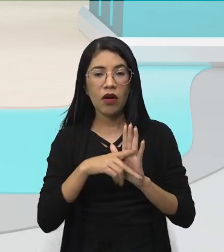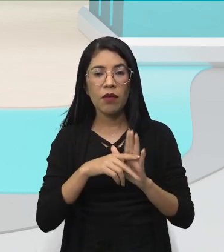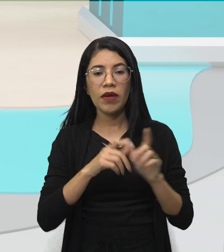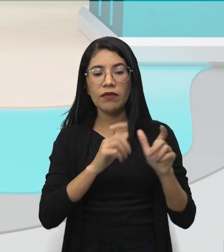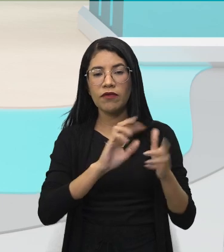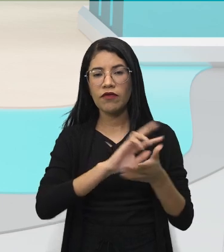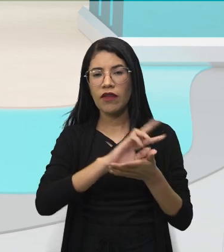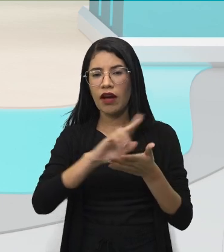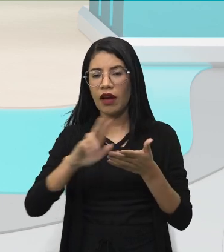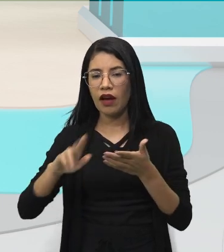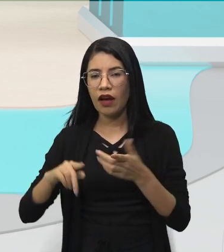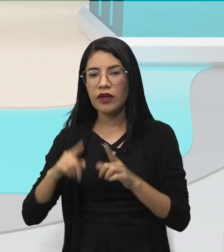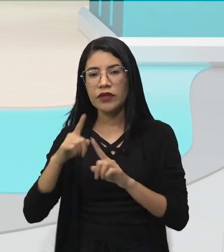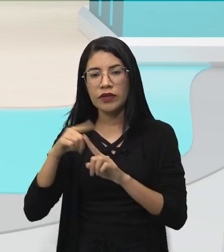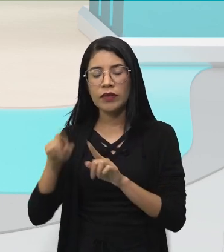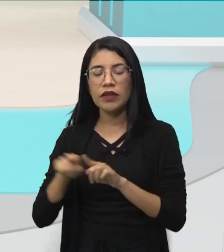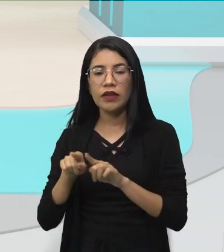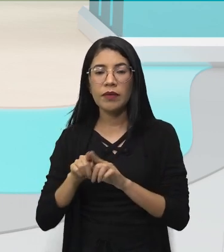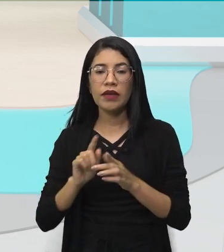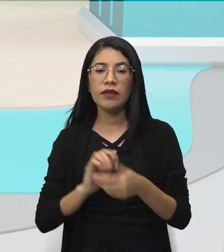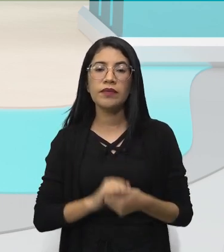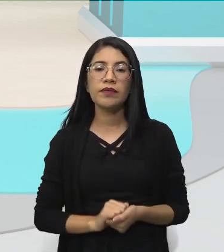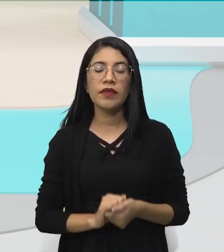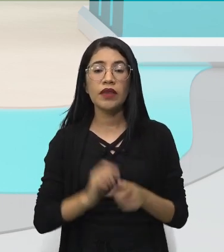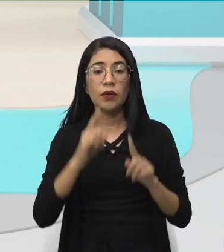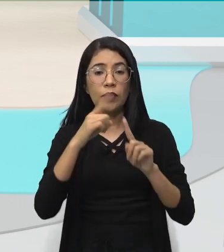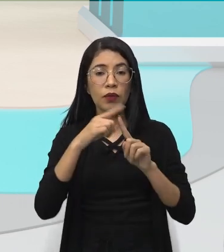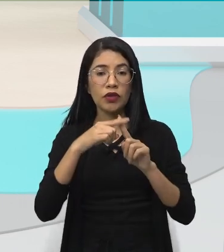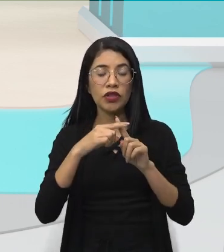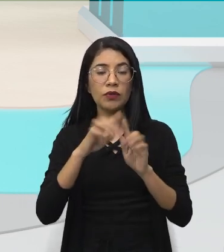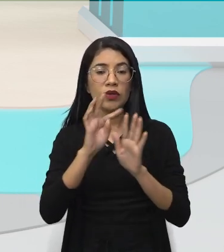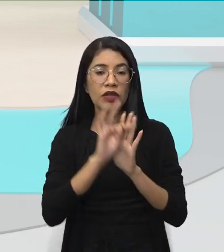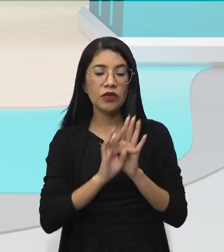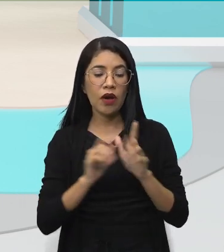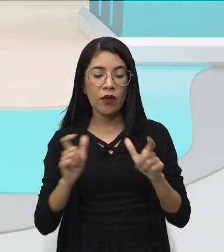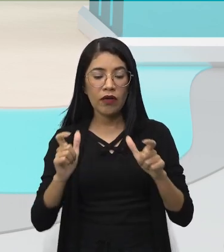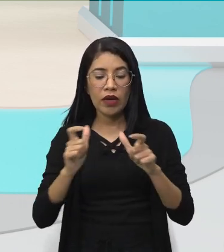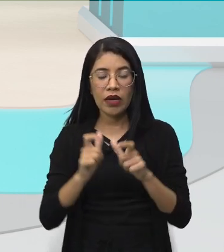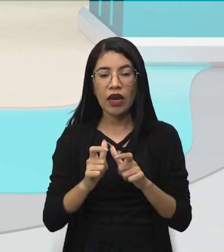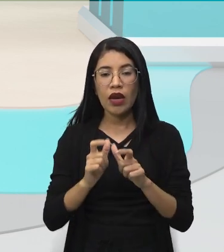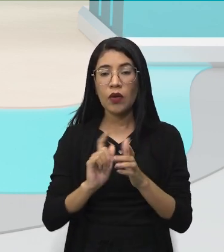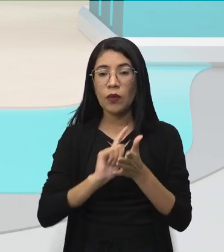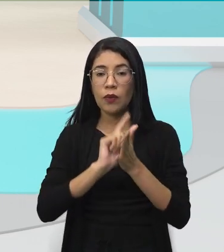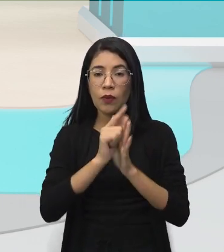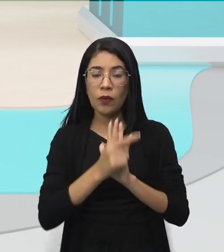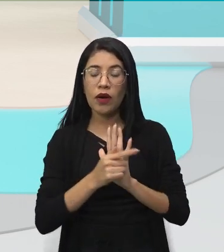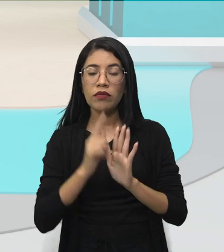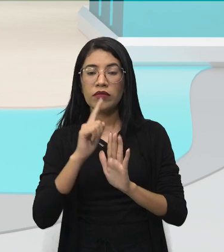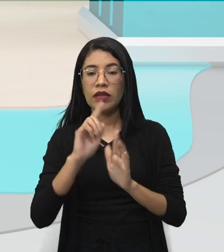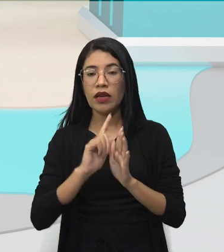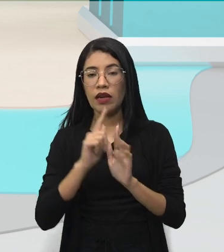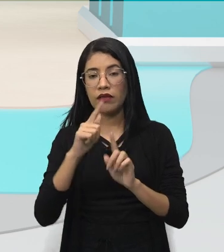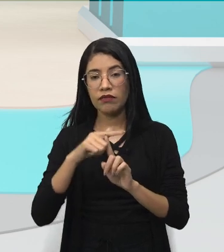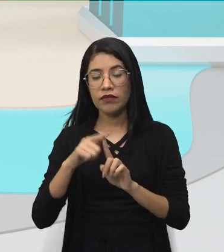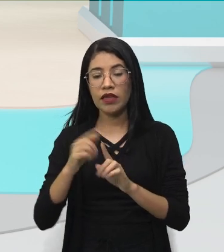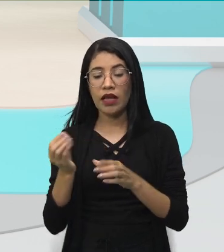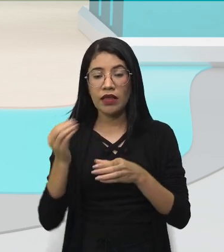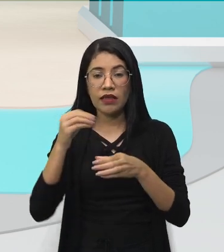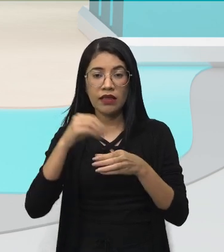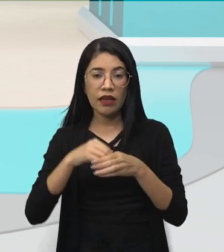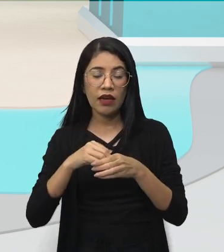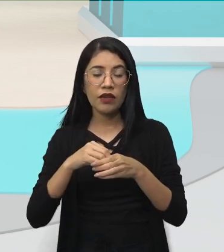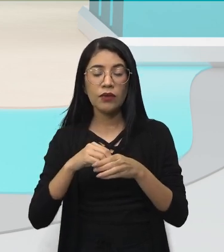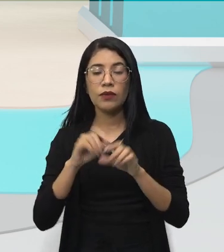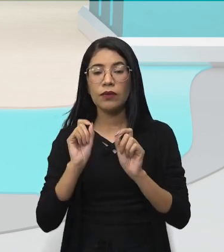vários outros gêneros textuais. Então, tipo textual, gênero textual. O gênero textual está inserido